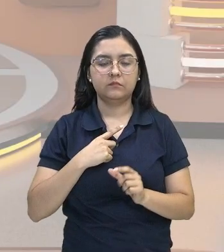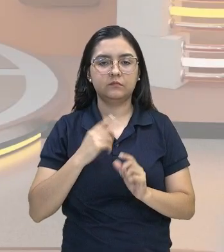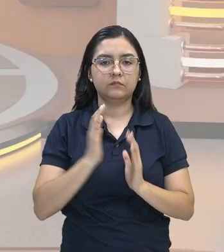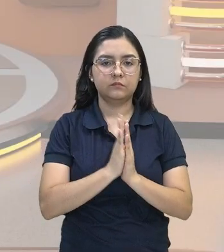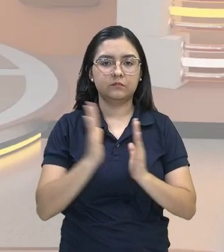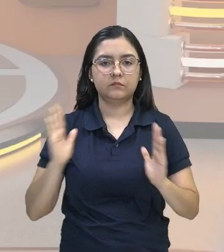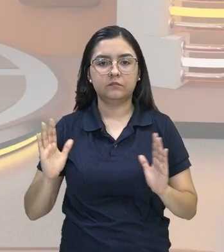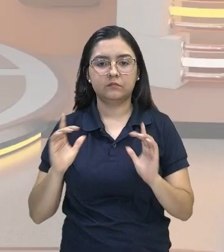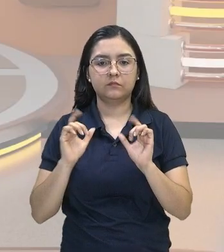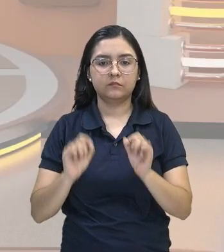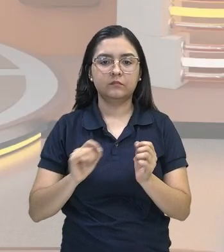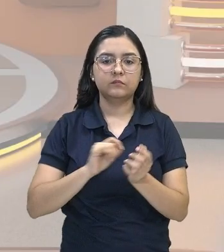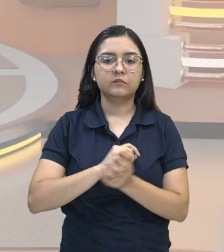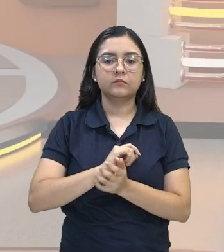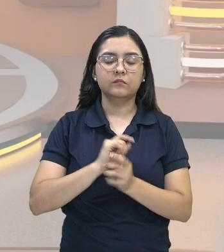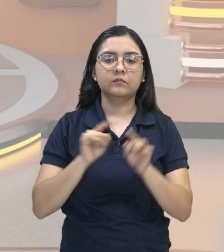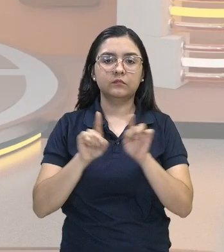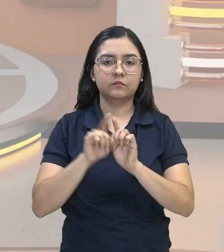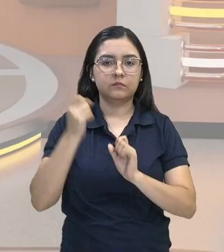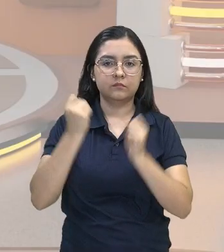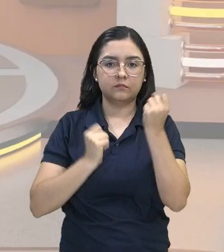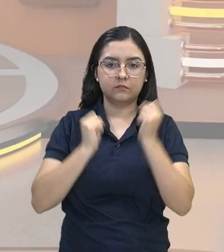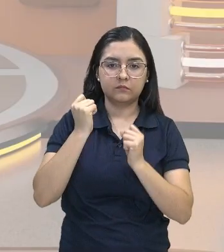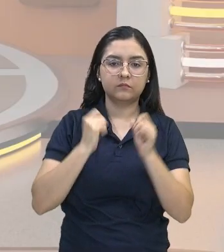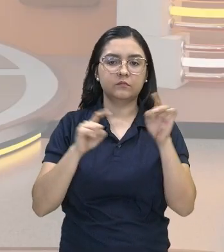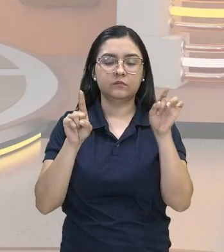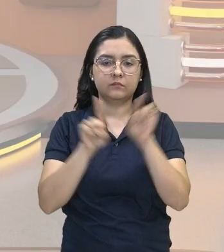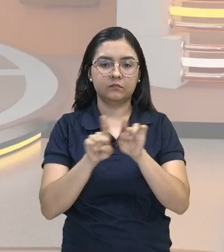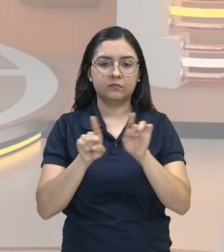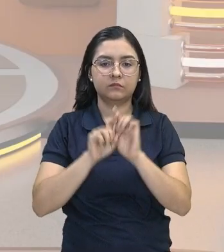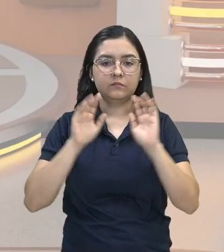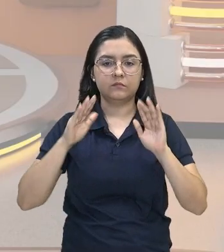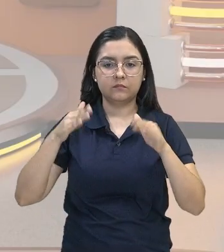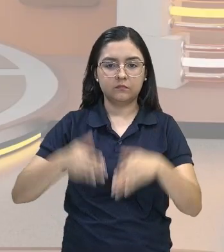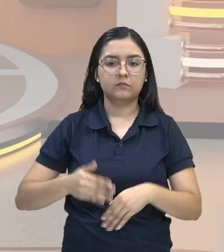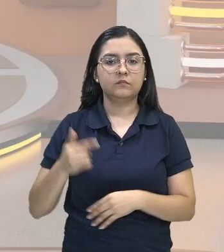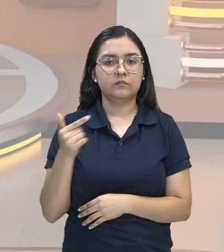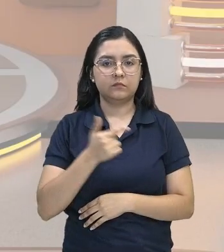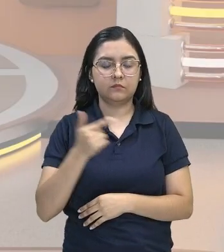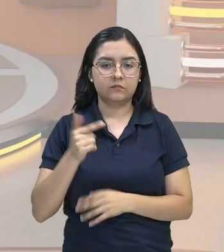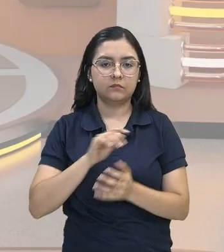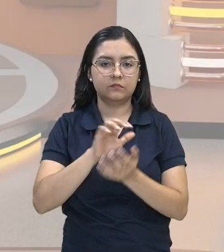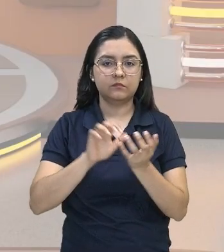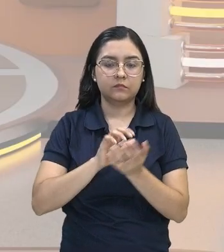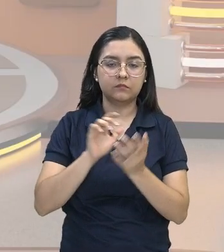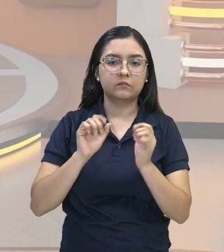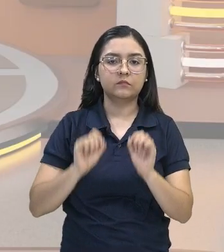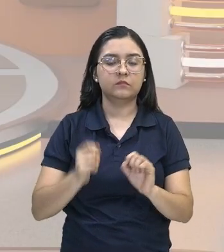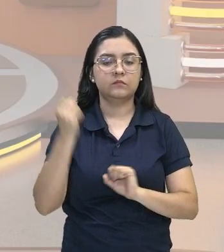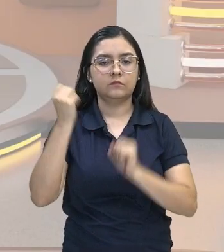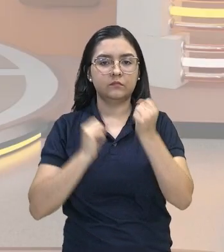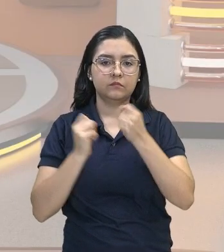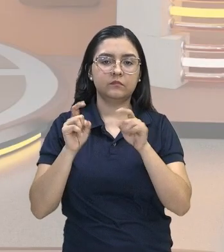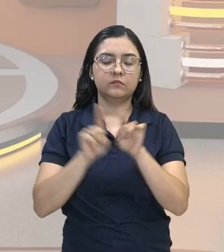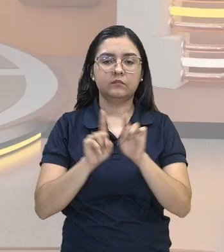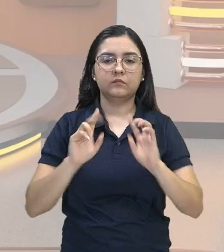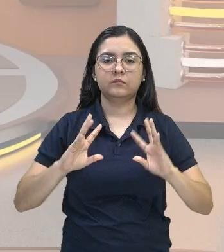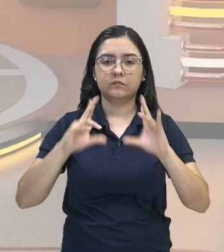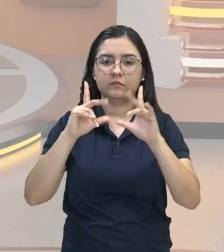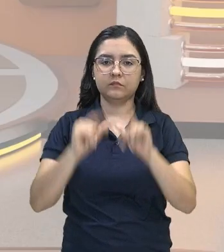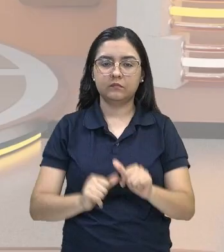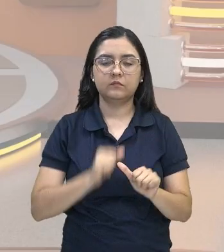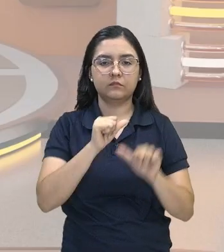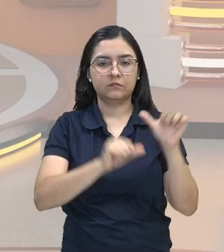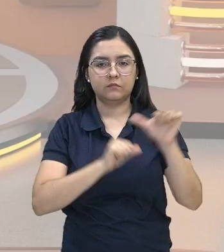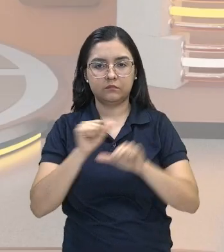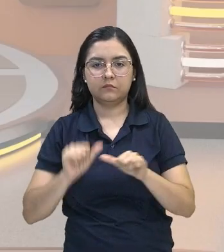processo de industrialização, focando ali na segunda Revolução Industrial e todas as mudanças que trouxeram